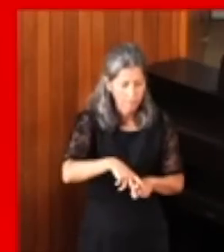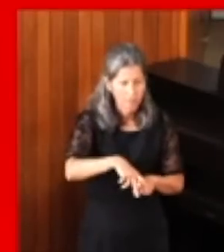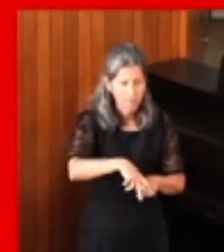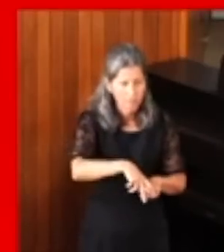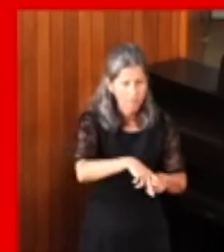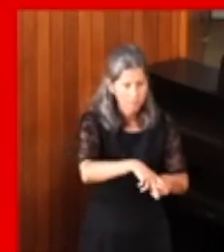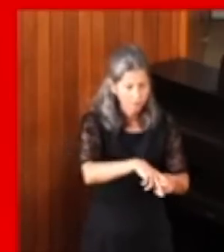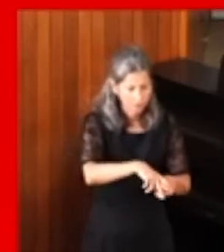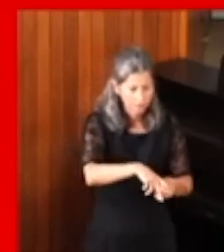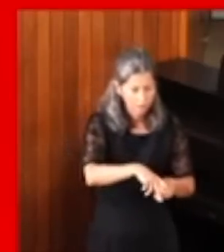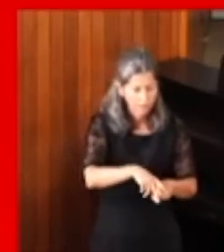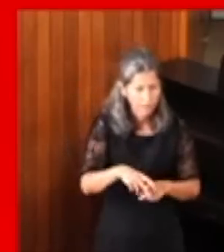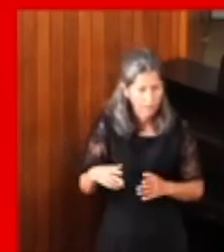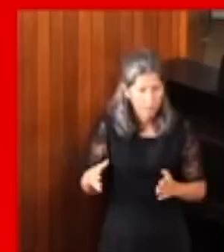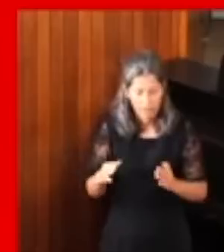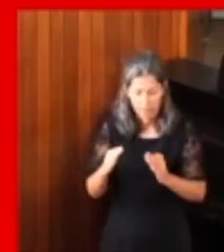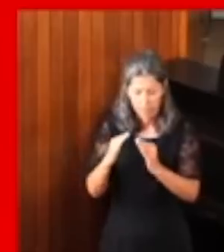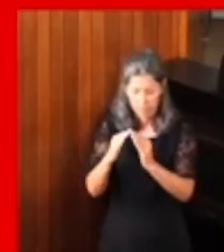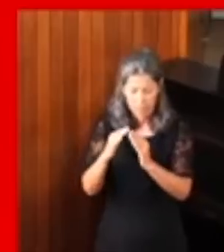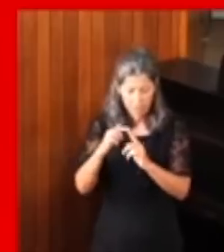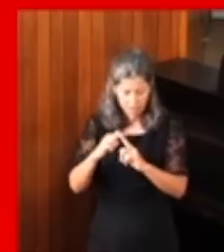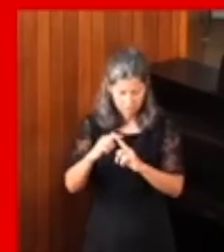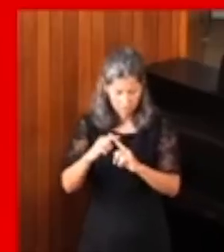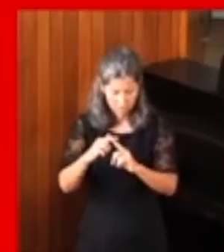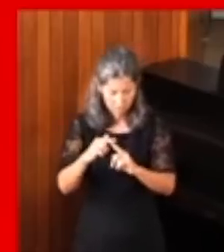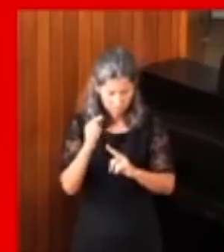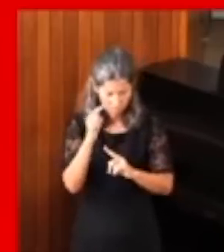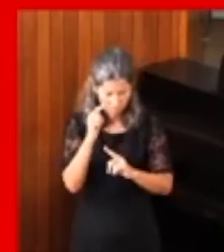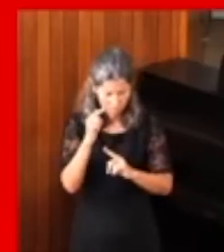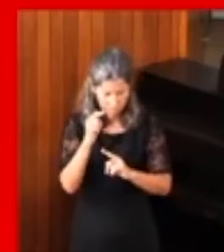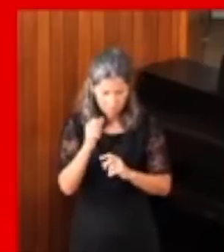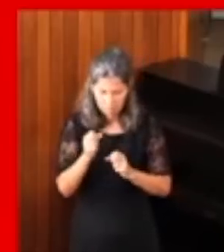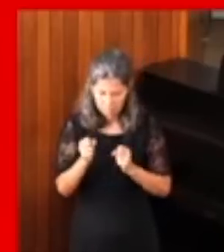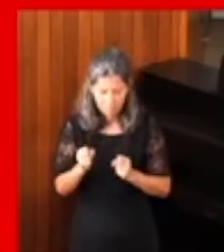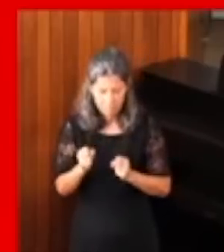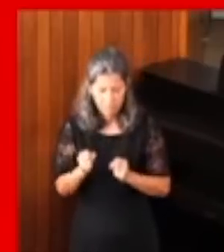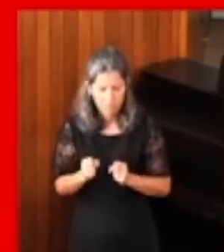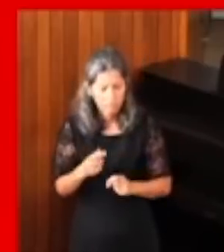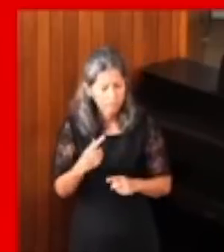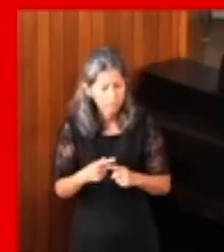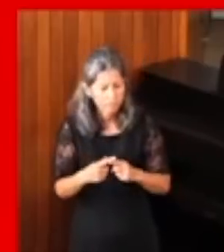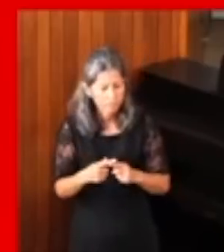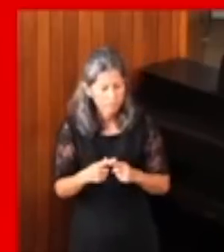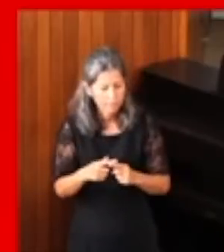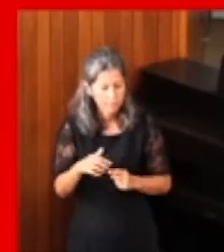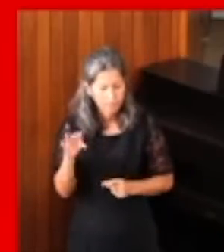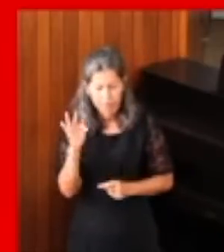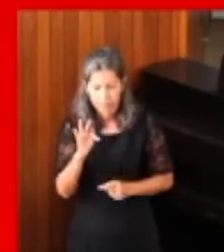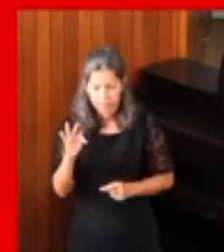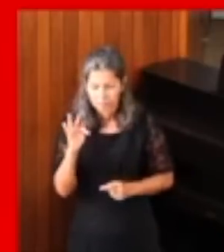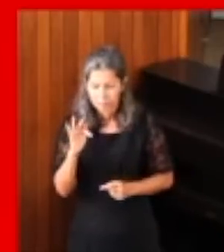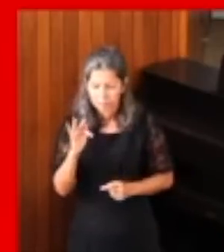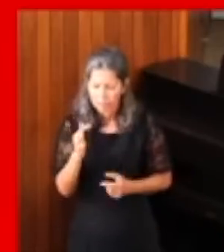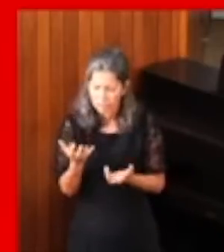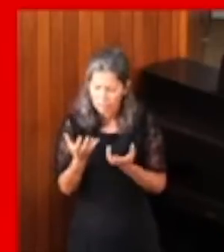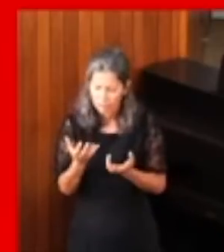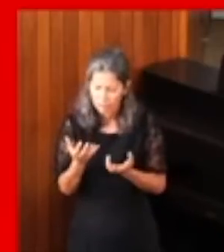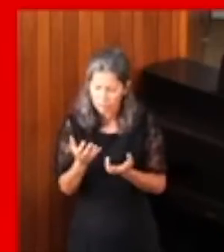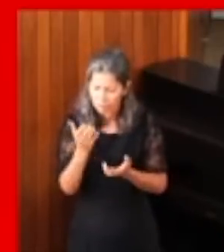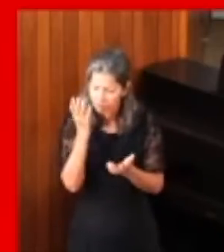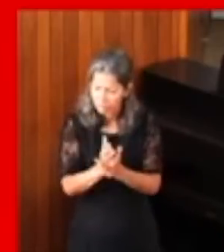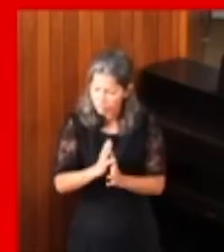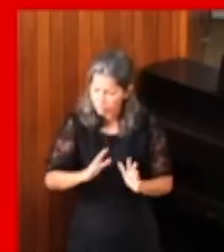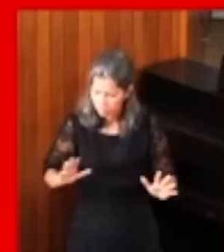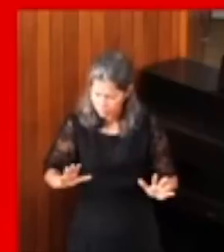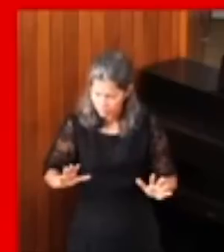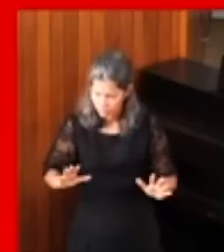quiseram banir a religião cristã do país, da França. Não deu certo. Tiveram que voltar para a semana de 7